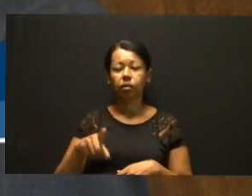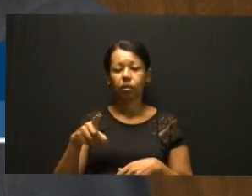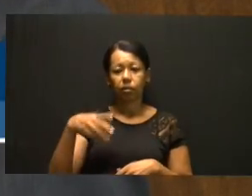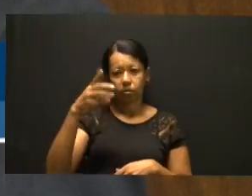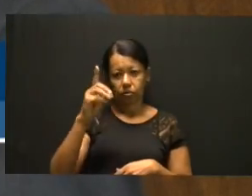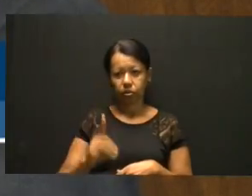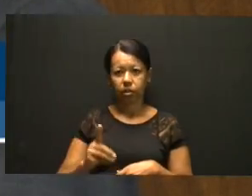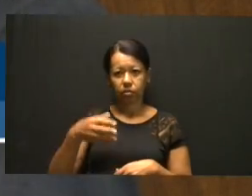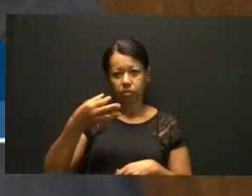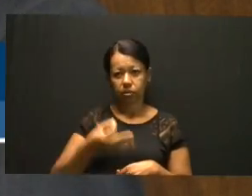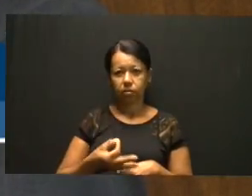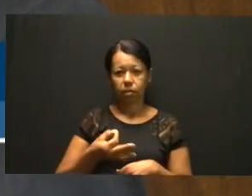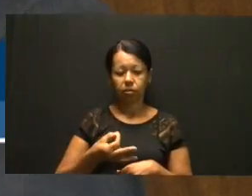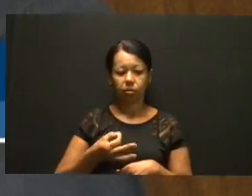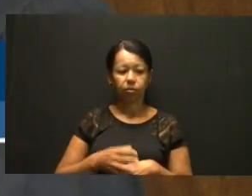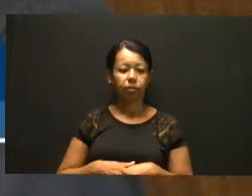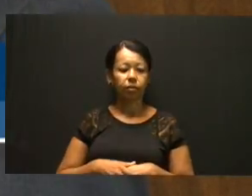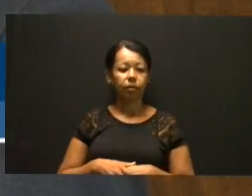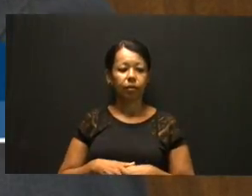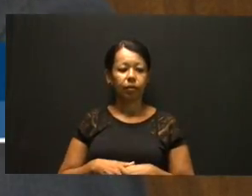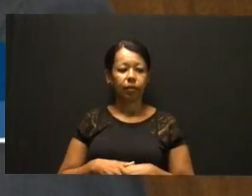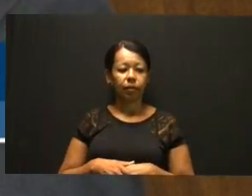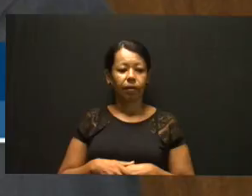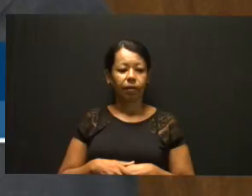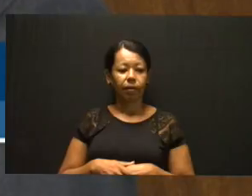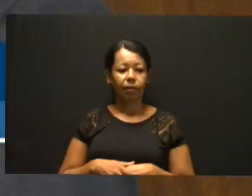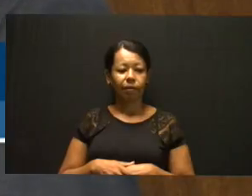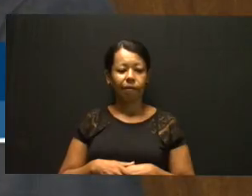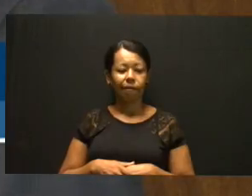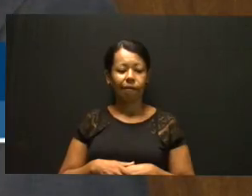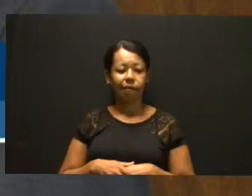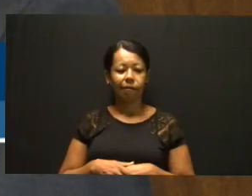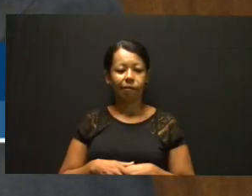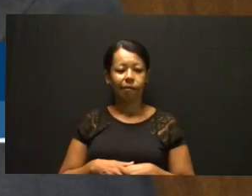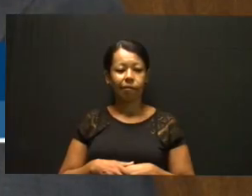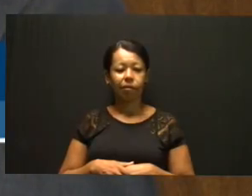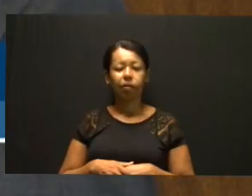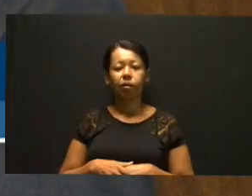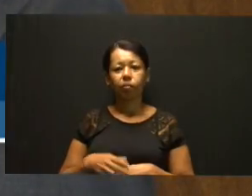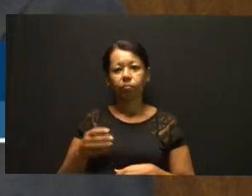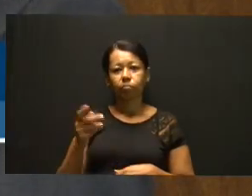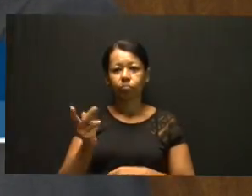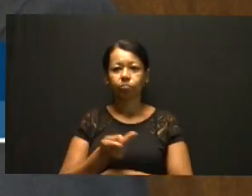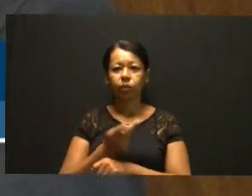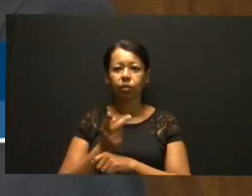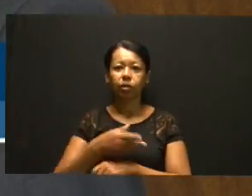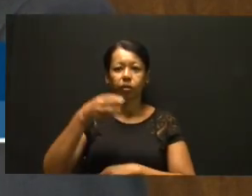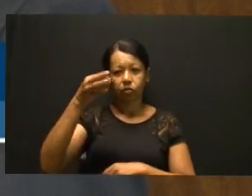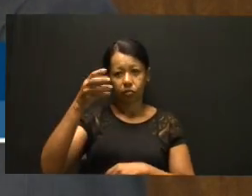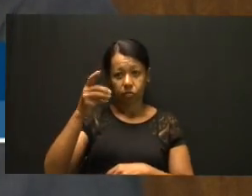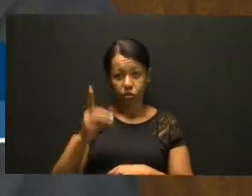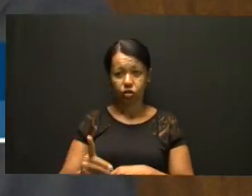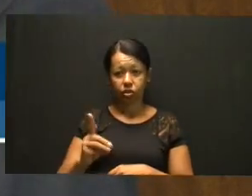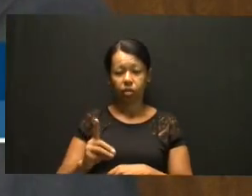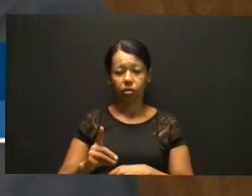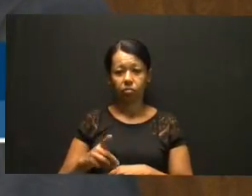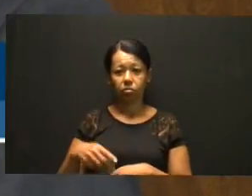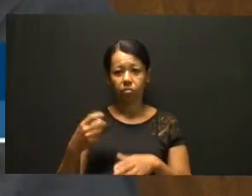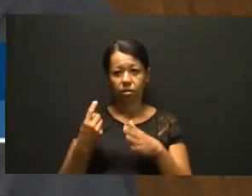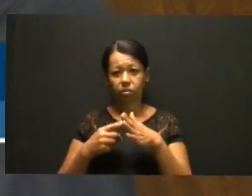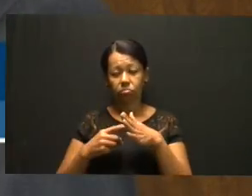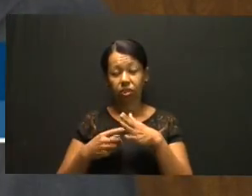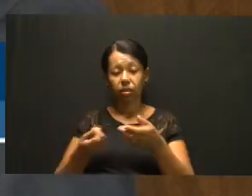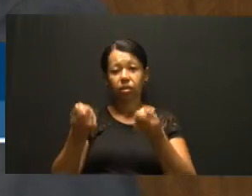direito, aquilo que faz parte da nossa população, que é buscar quem é de direito e punir, sim, a quem é de